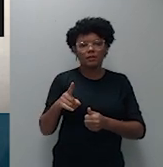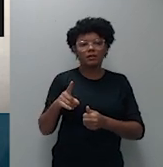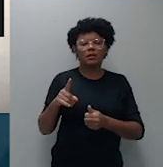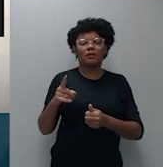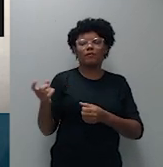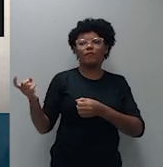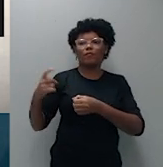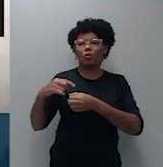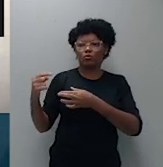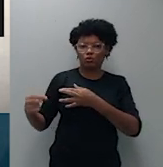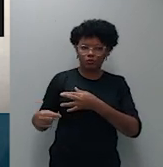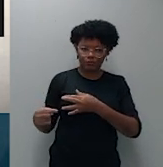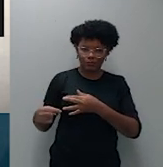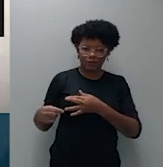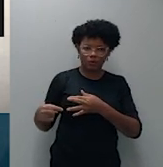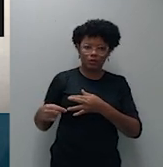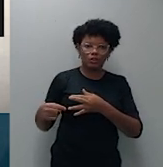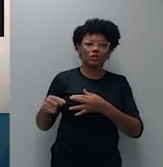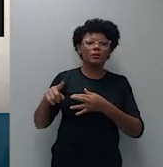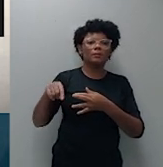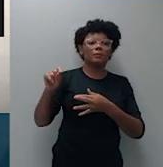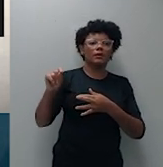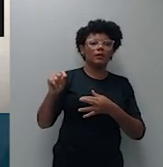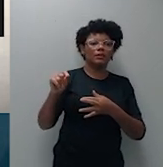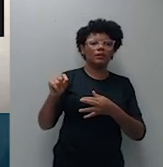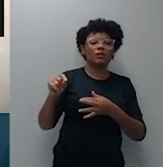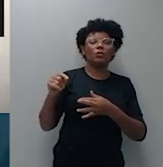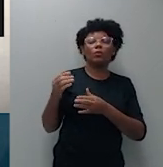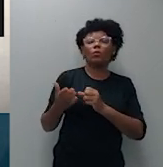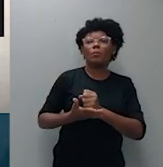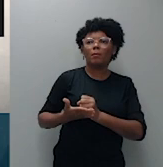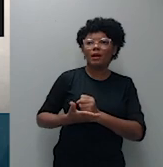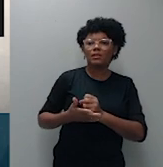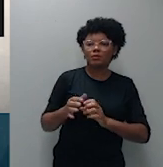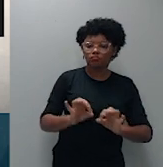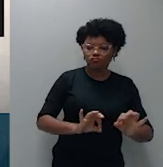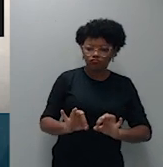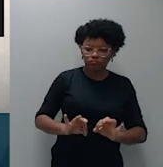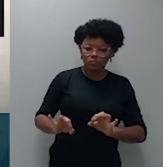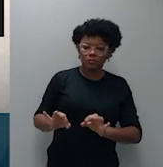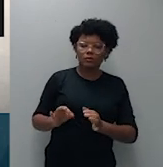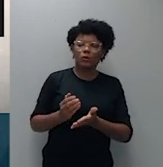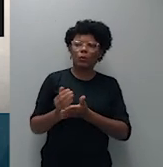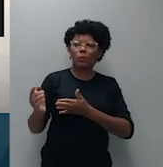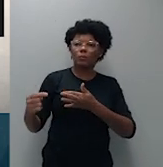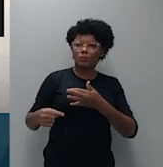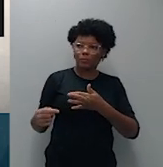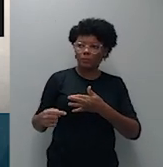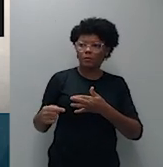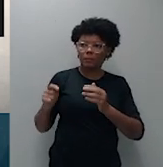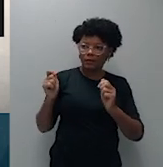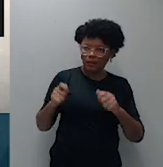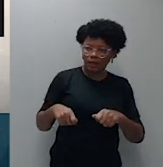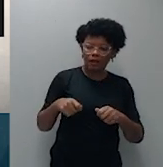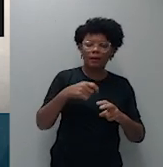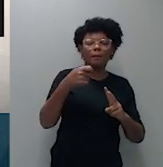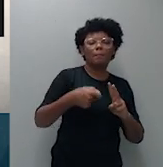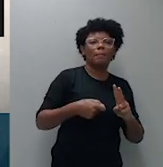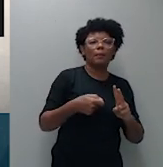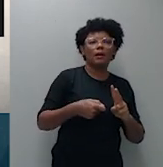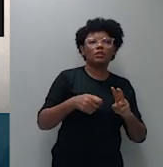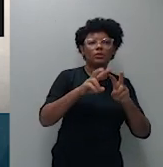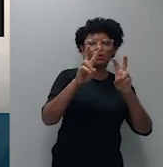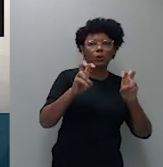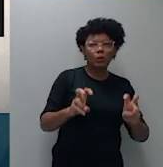de determinar que os autos retornem a origem para Com base no pedido formulado na inicial possa Parque